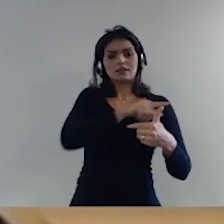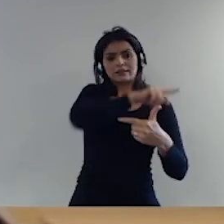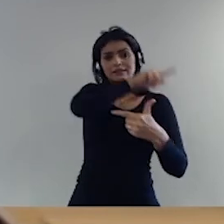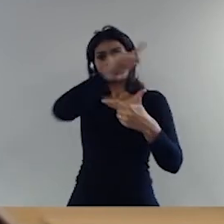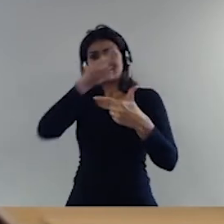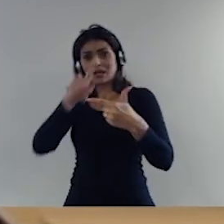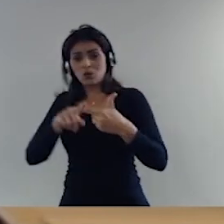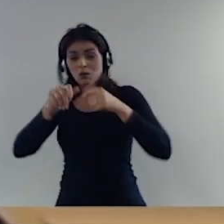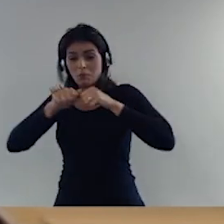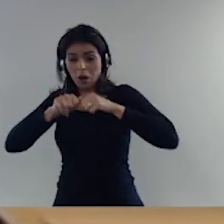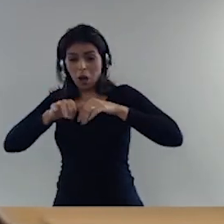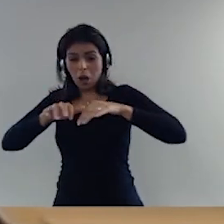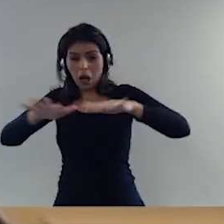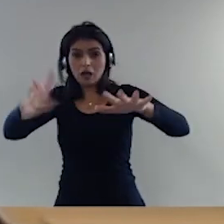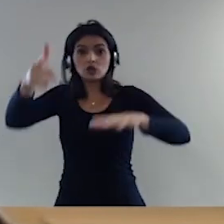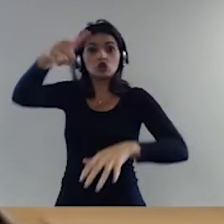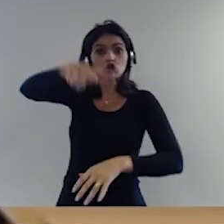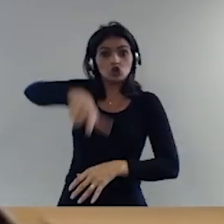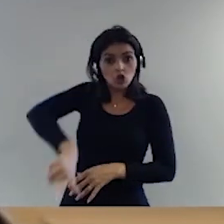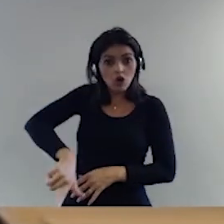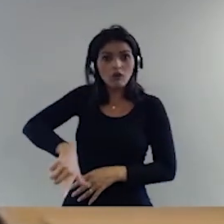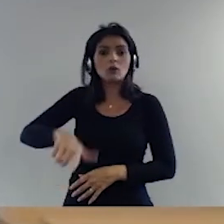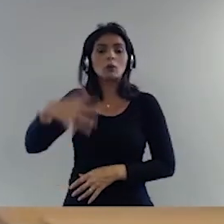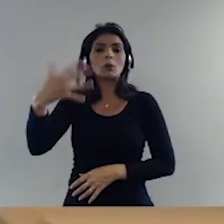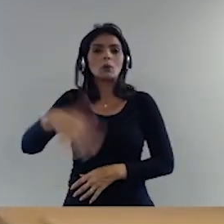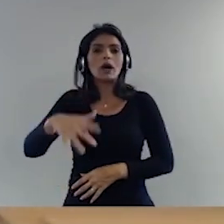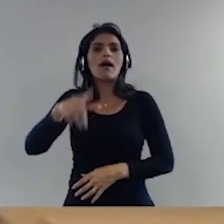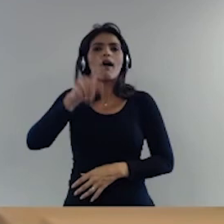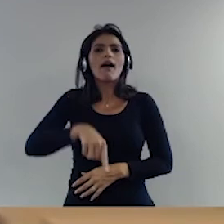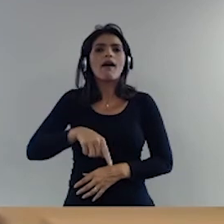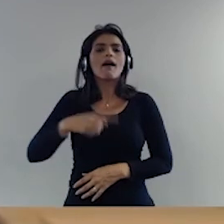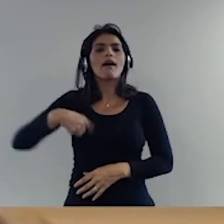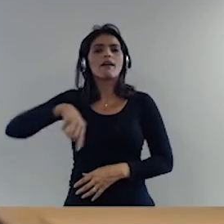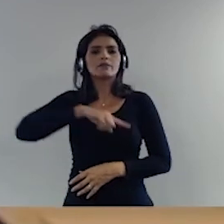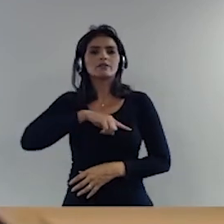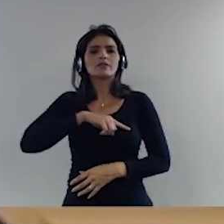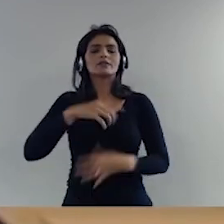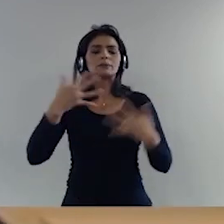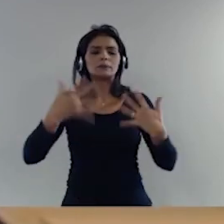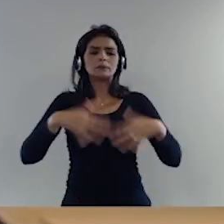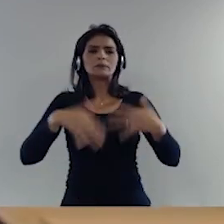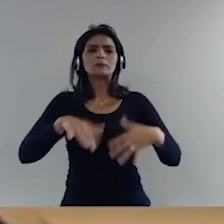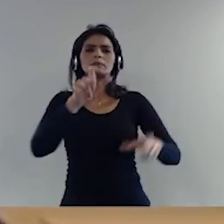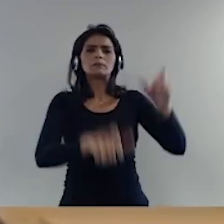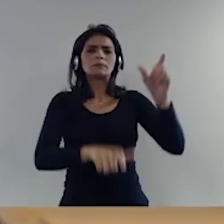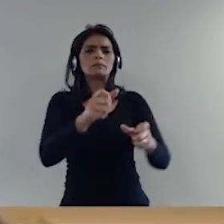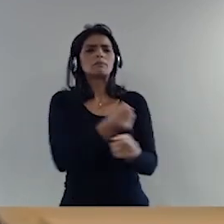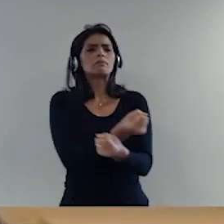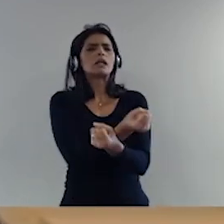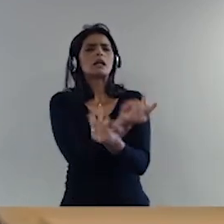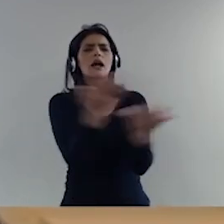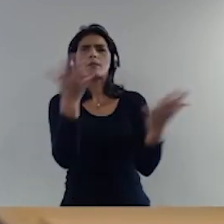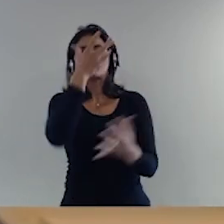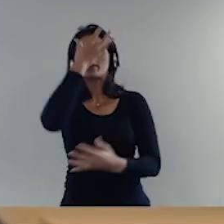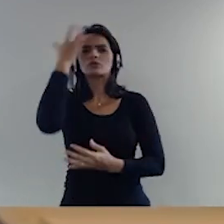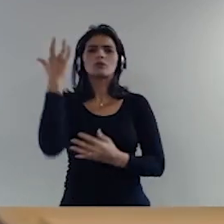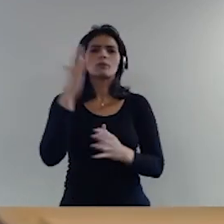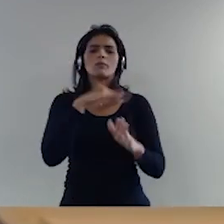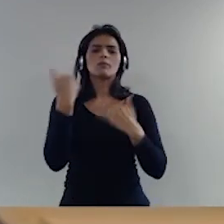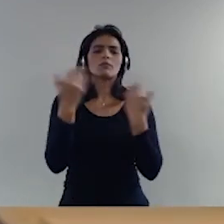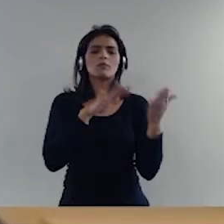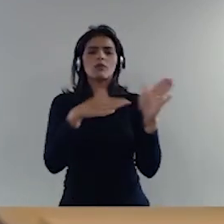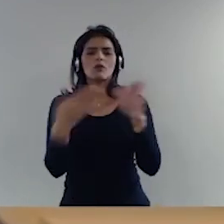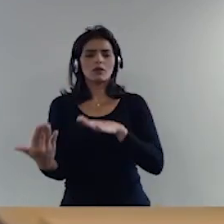dimensão sanitária em que nós estamos perdendo centenas de milhares de vidas